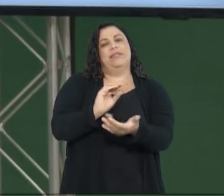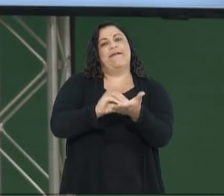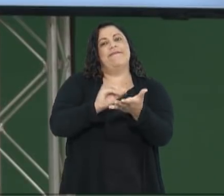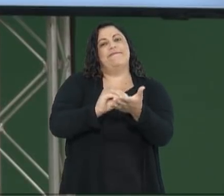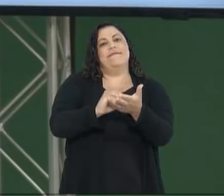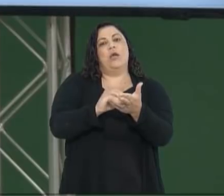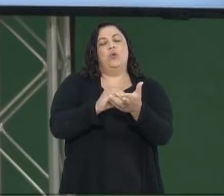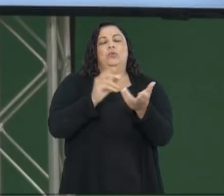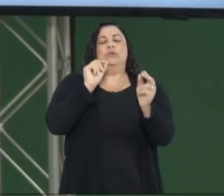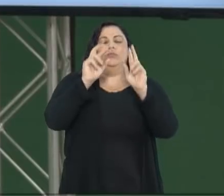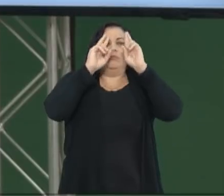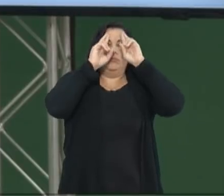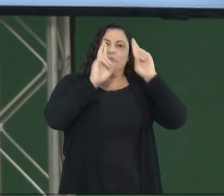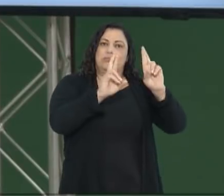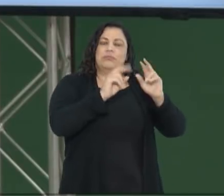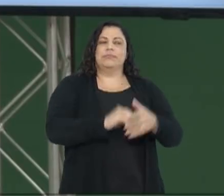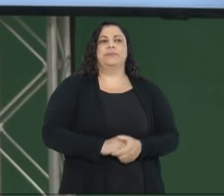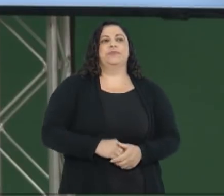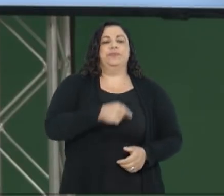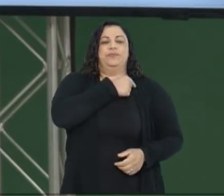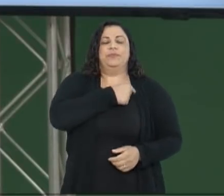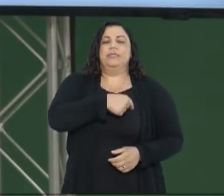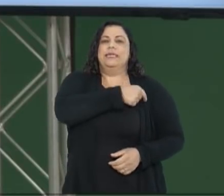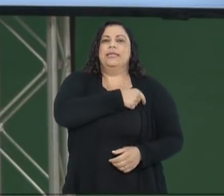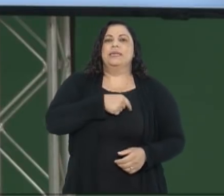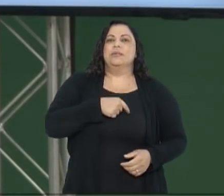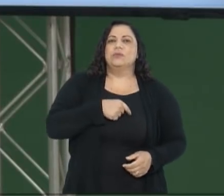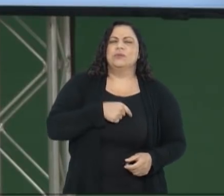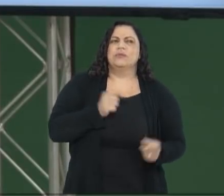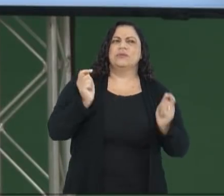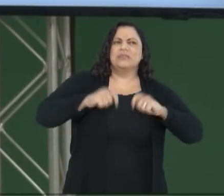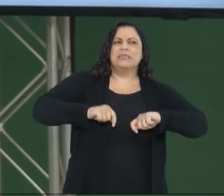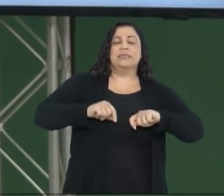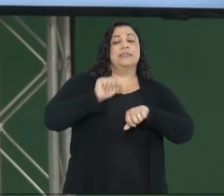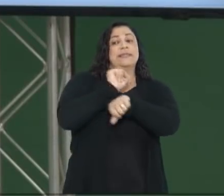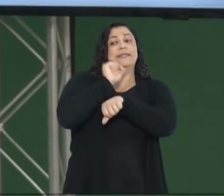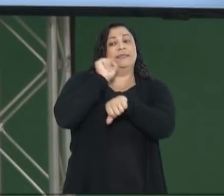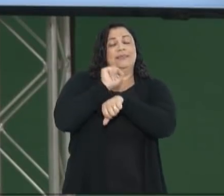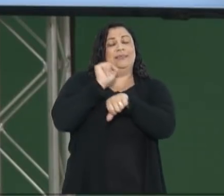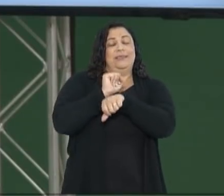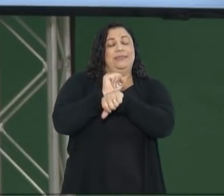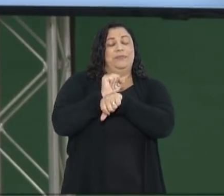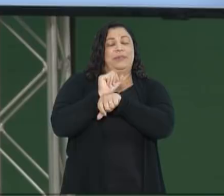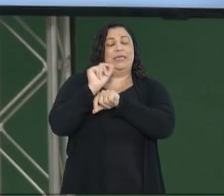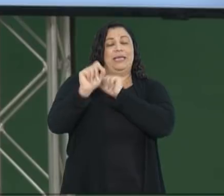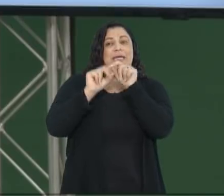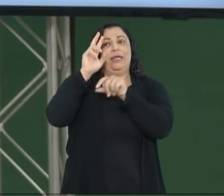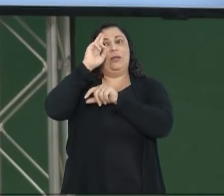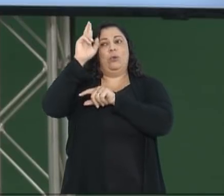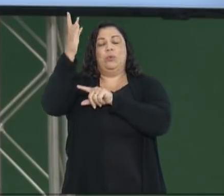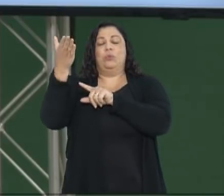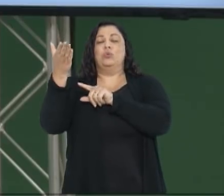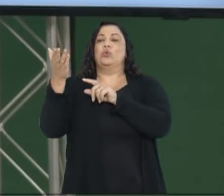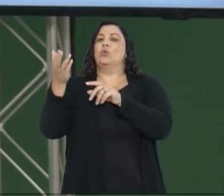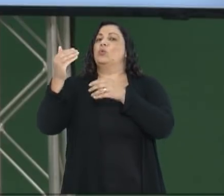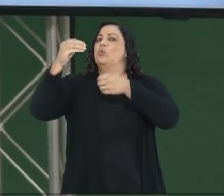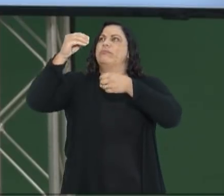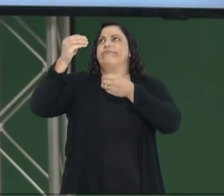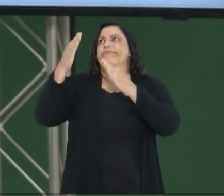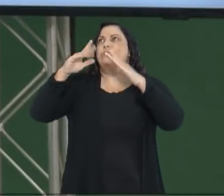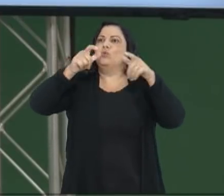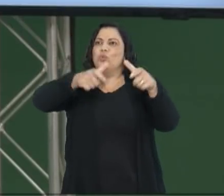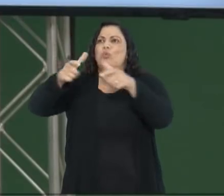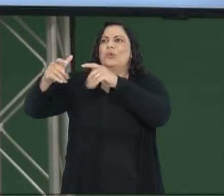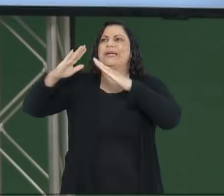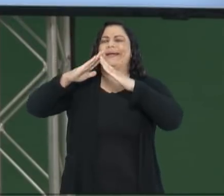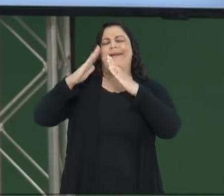Na Suécia, você deve aguardar o anfitrião fazer o brinde primeiro, antes de pegar o copo da bebida. Então, são algumas